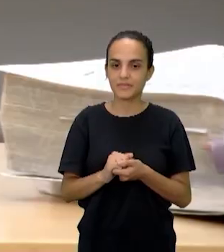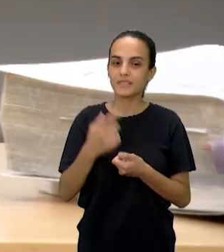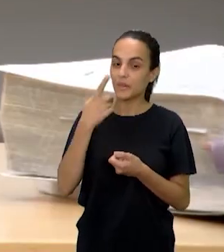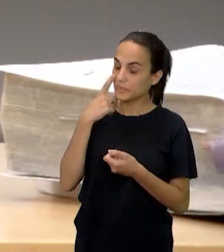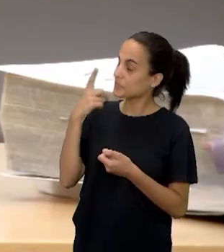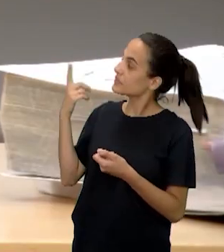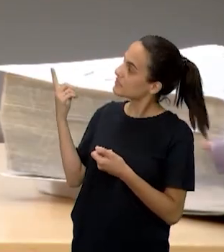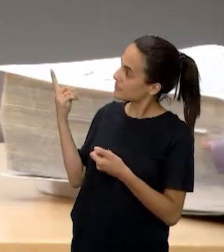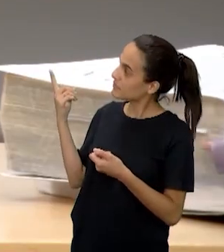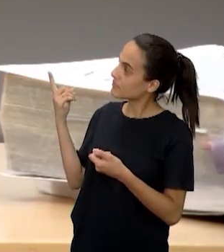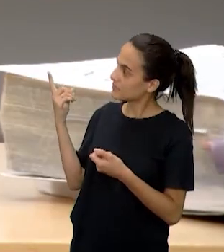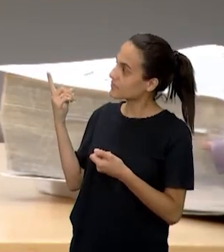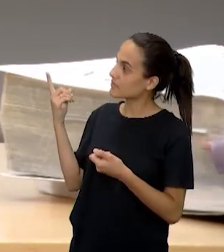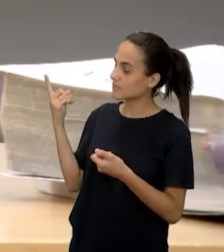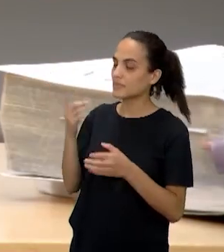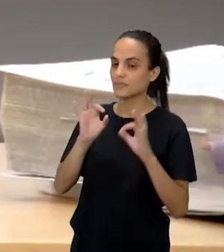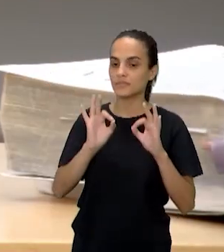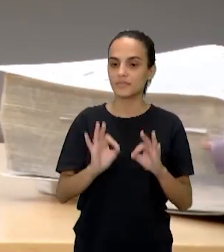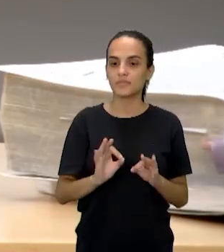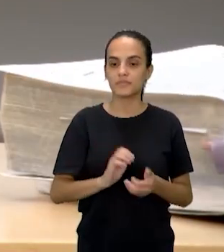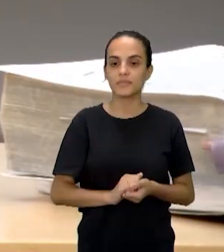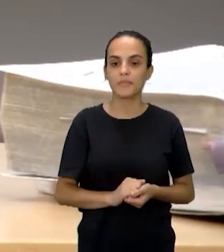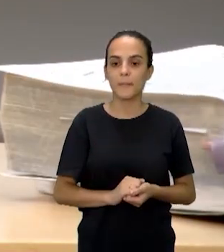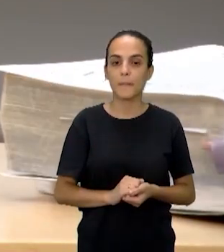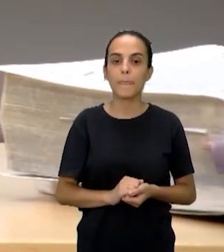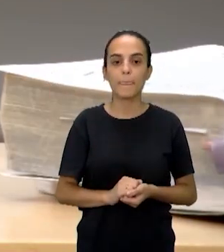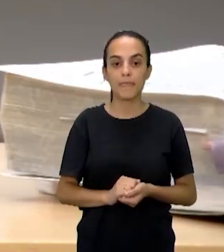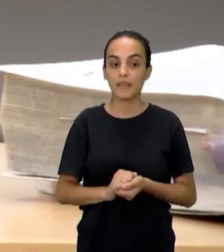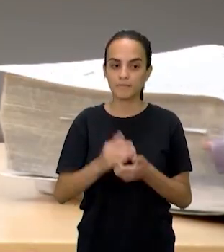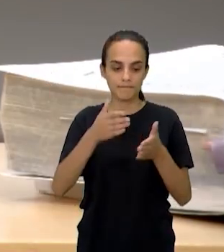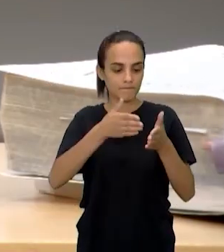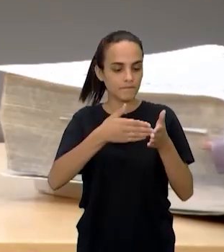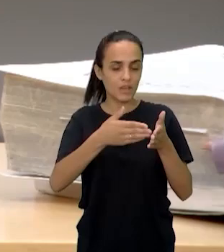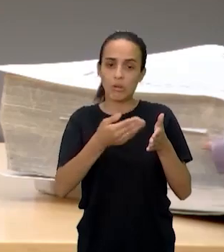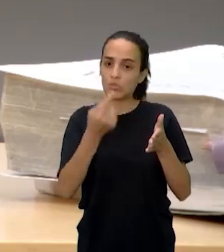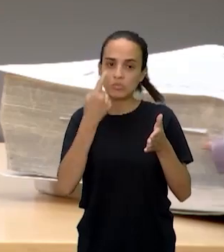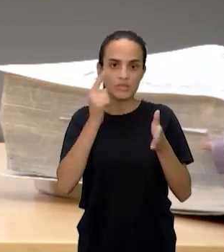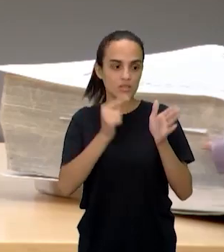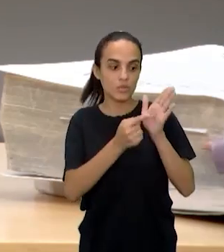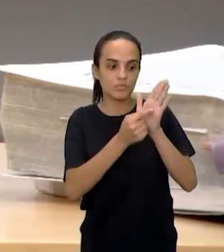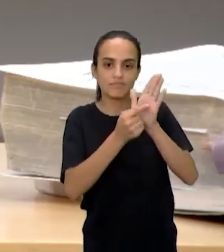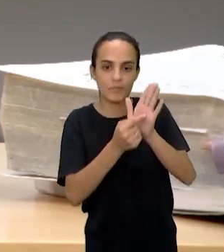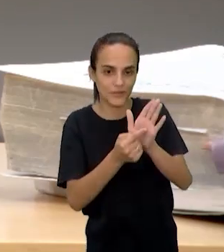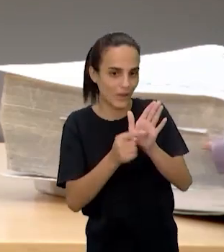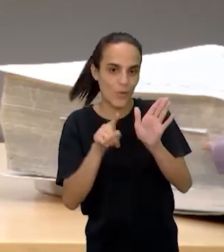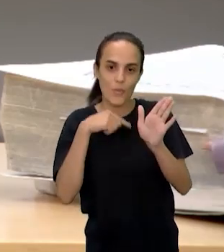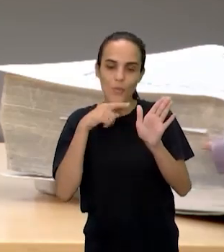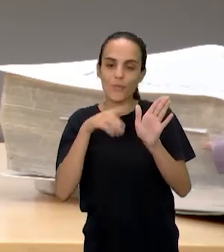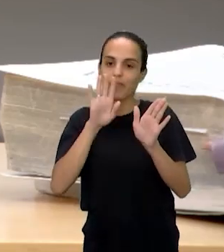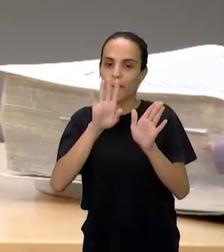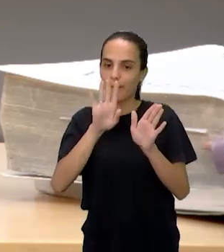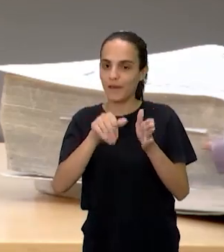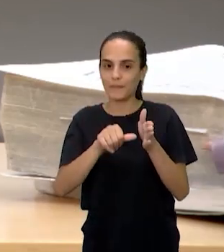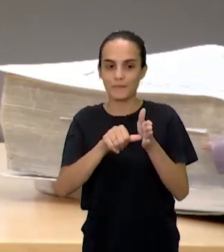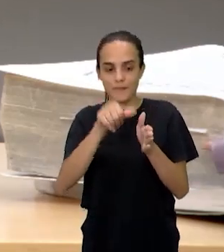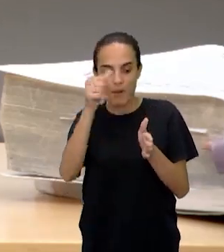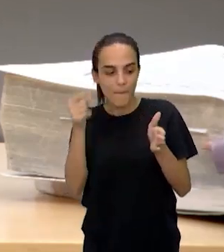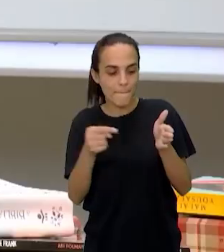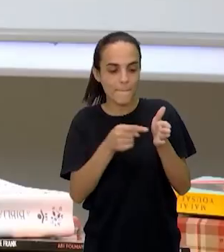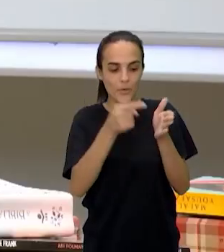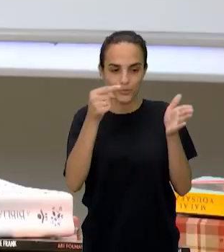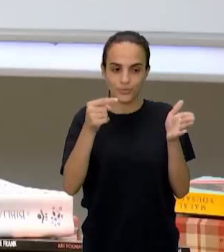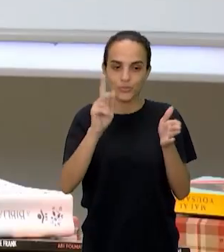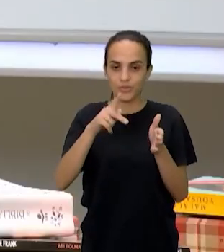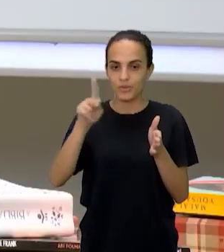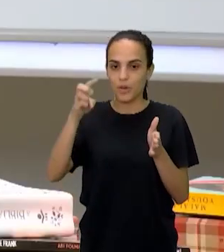ficar melhor. Então, agora ficou. Esse livro aqui, eu não sei se eu consigo mostrar para eles, mas eu peguei o primeiro conto, professor Mauro,